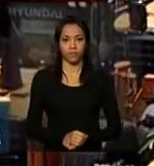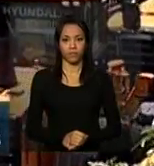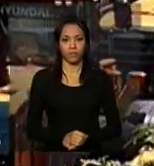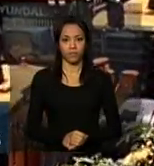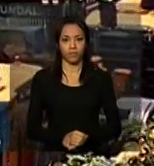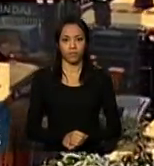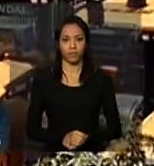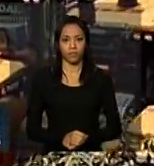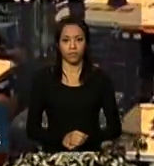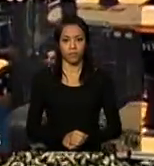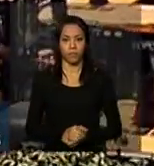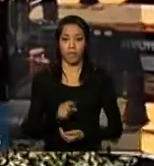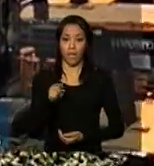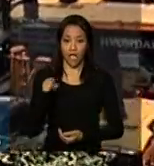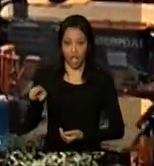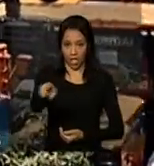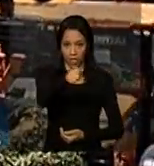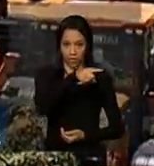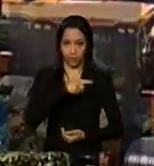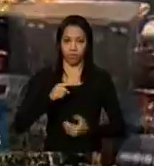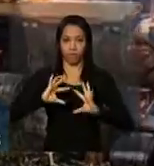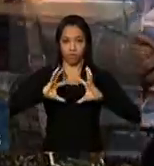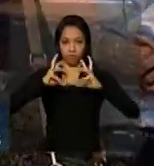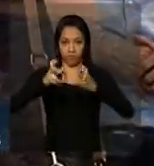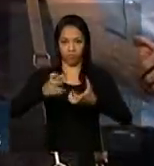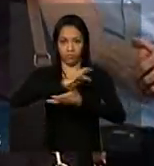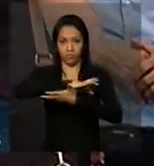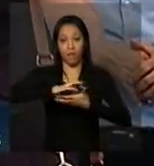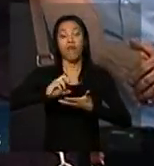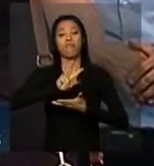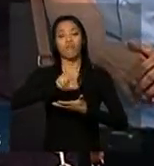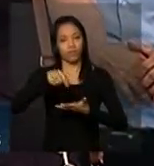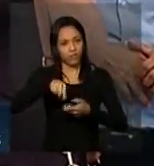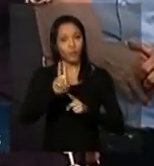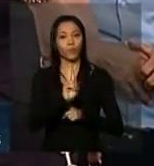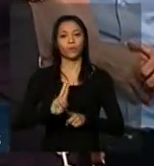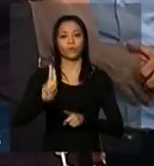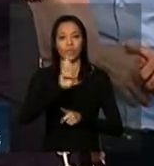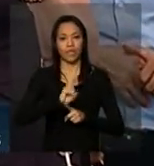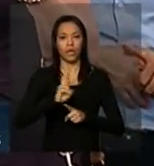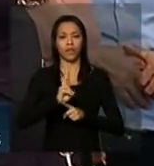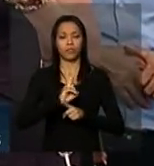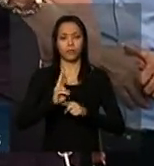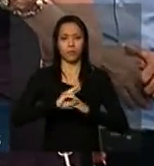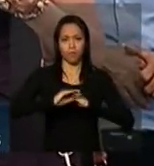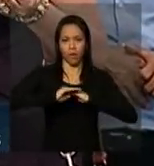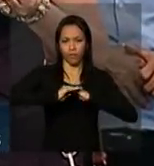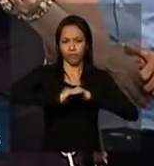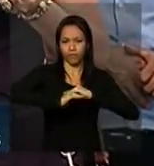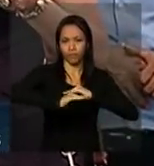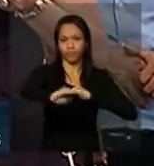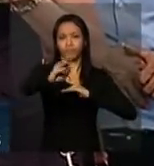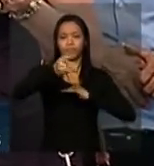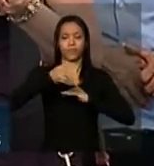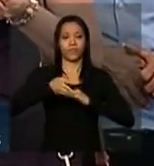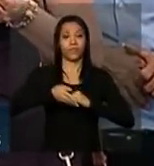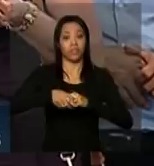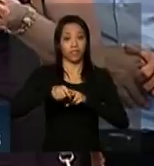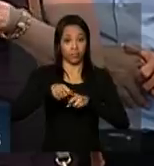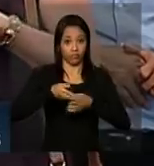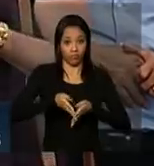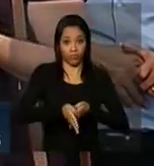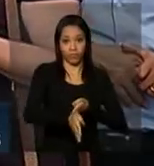deais esses equipamentos vão ser utilizados naupa e na manutenção de estradas